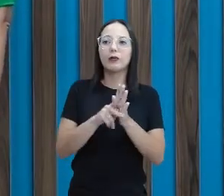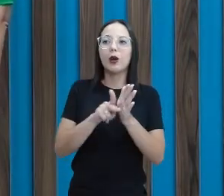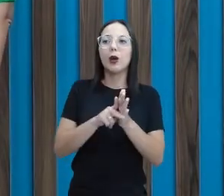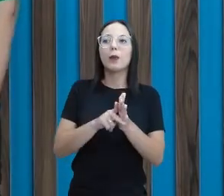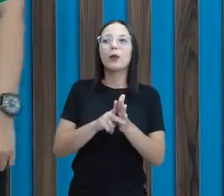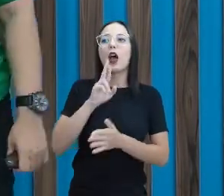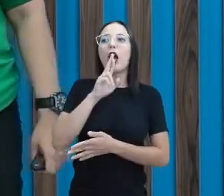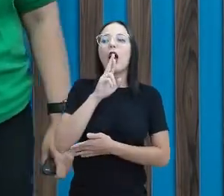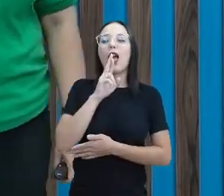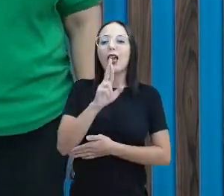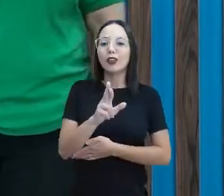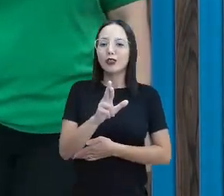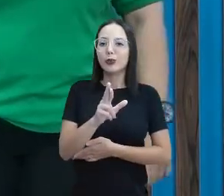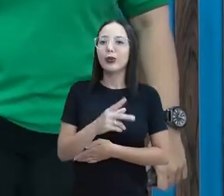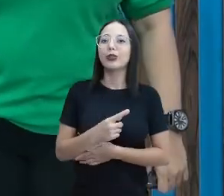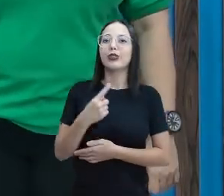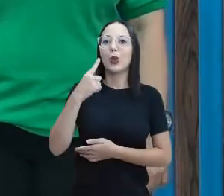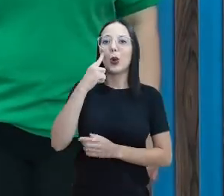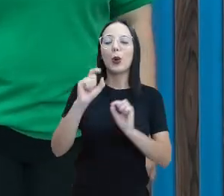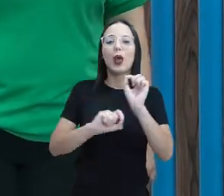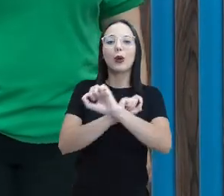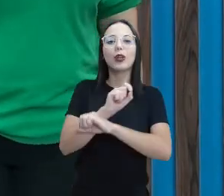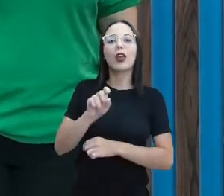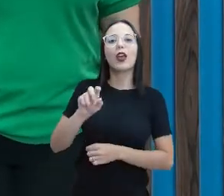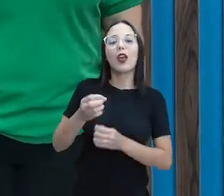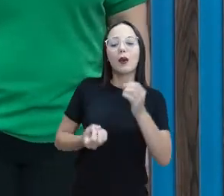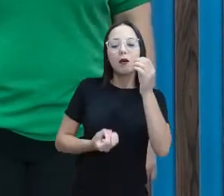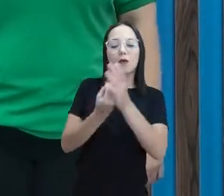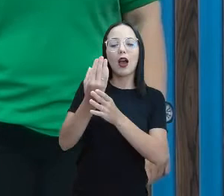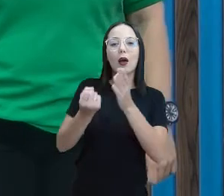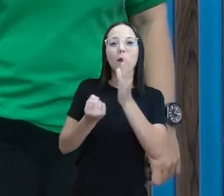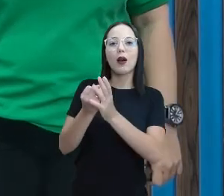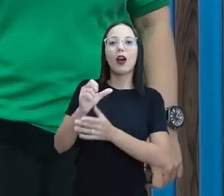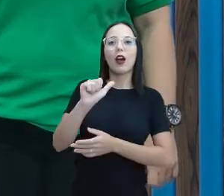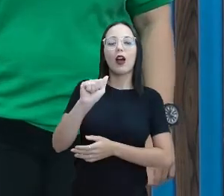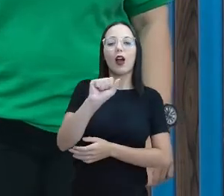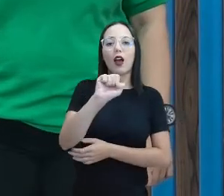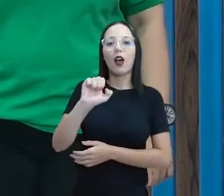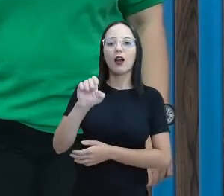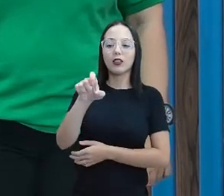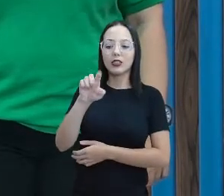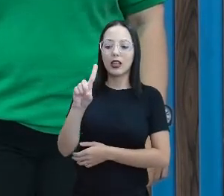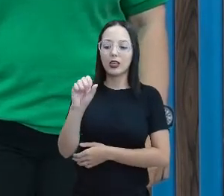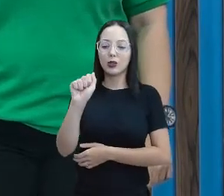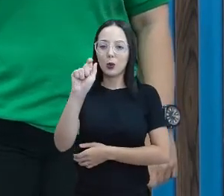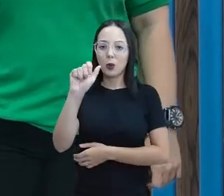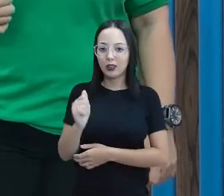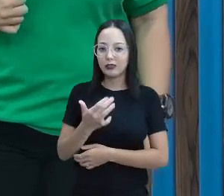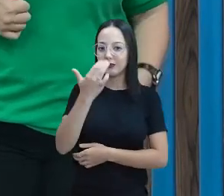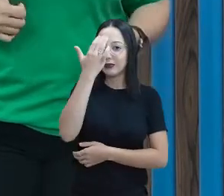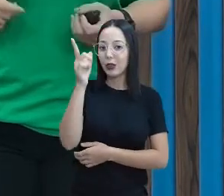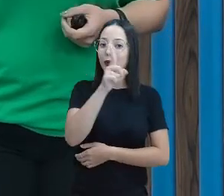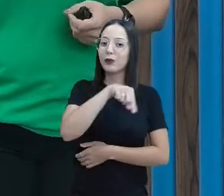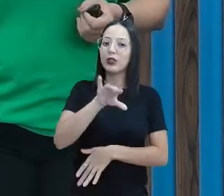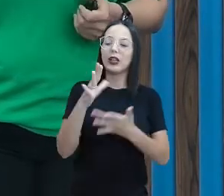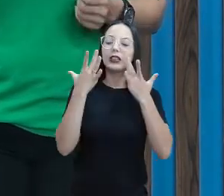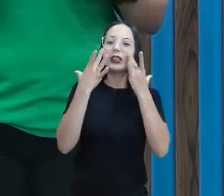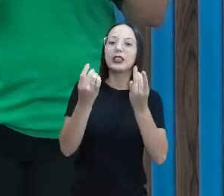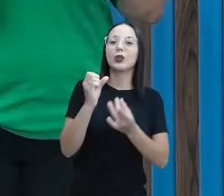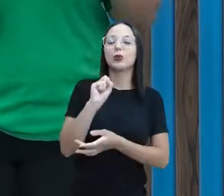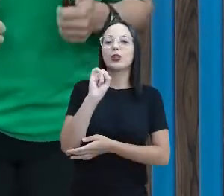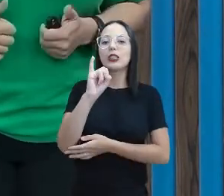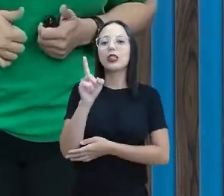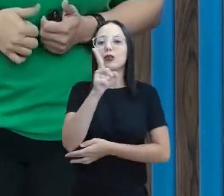nossa resposta, gente, é reprodução assexuada, tá? Então, se liguem aí, se